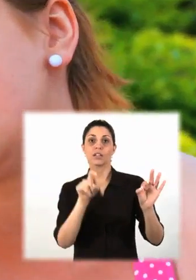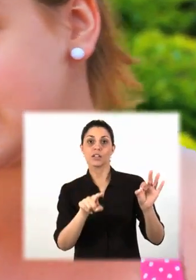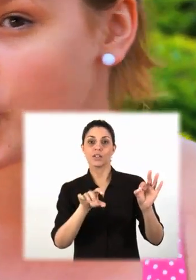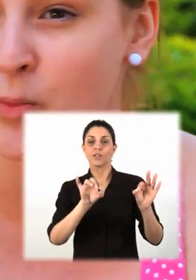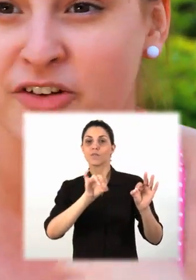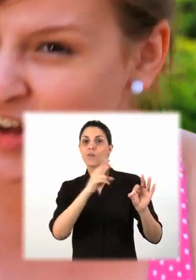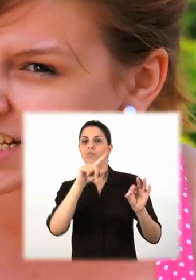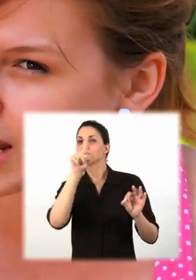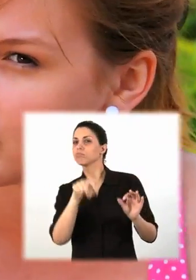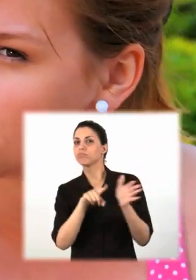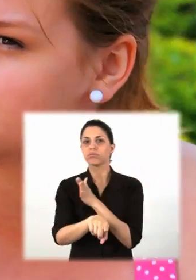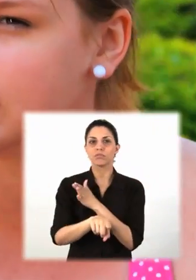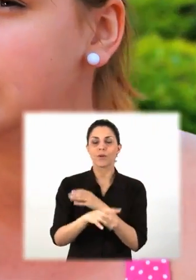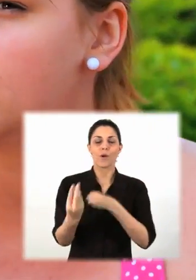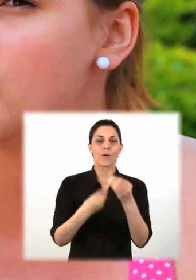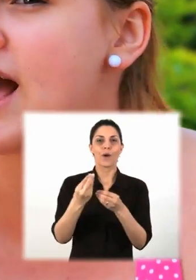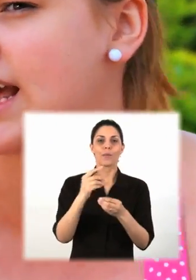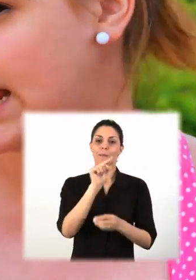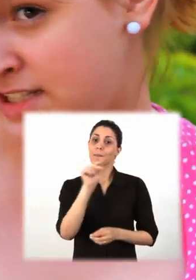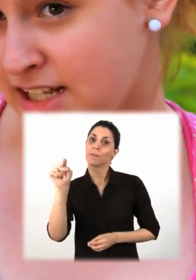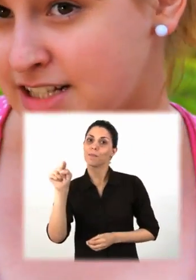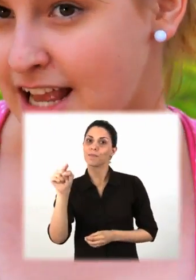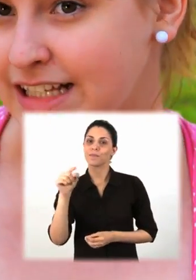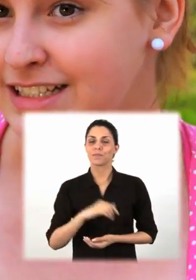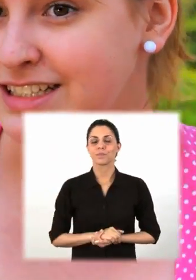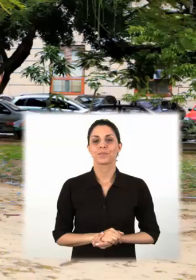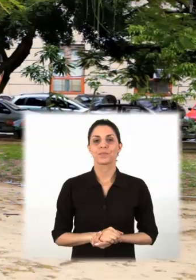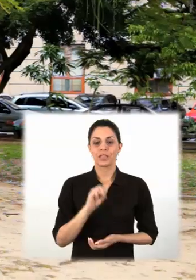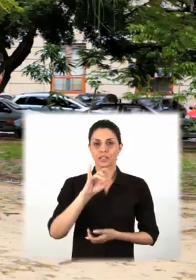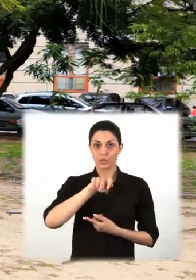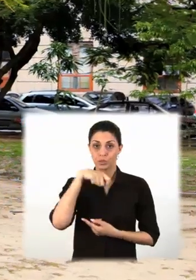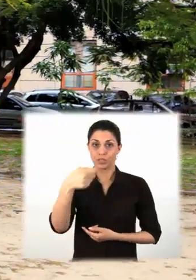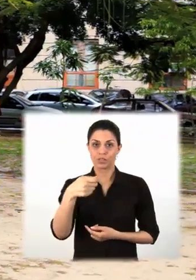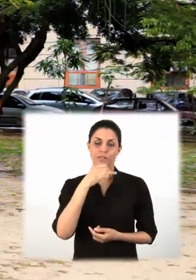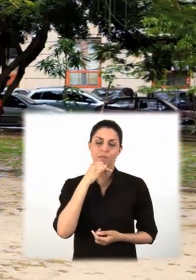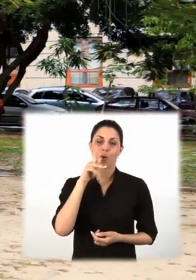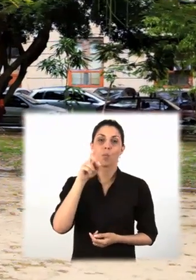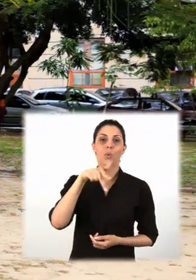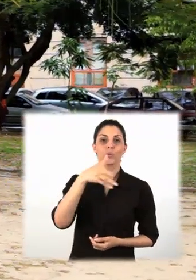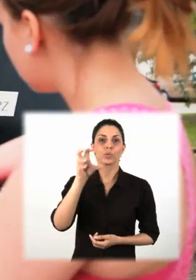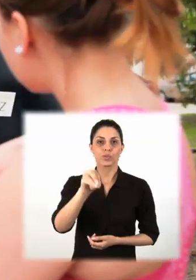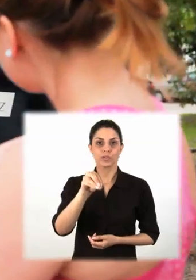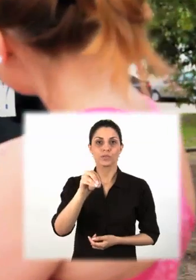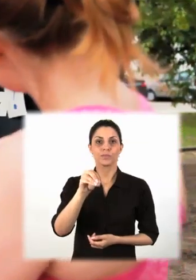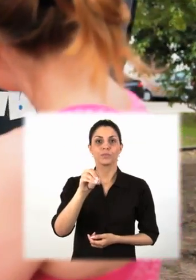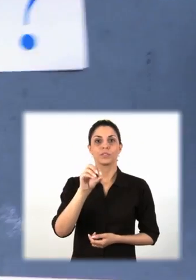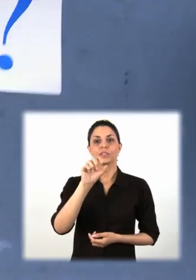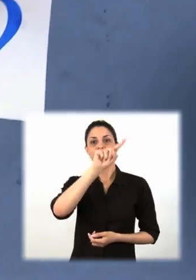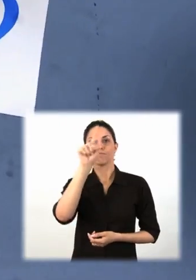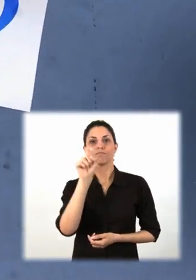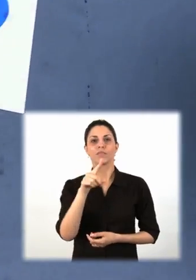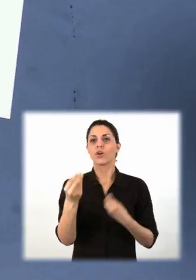aquela exclamação, como ela faz aquela pergunta, como é aquelas reticências dela. Se o sinal de pontuação fosse esse